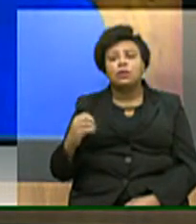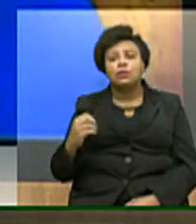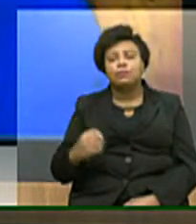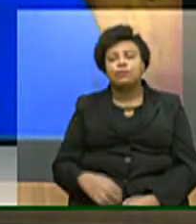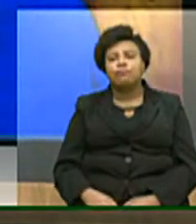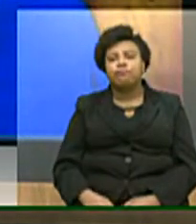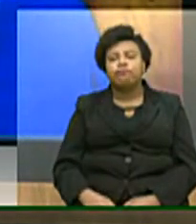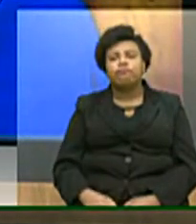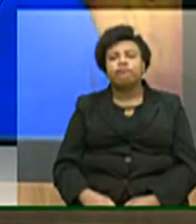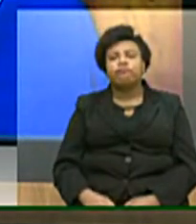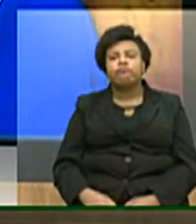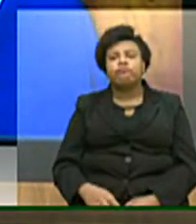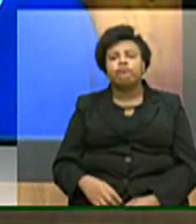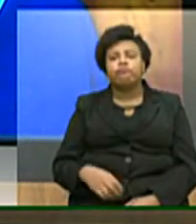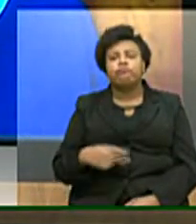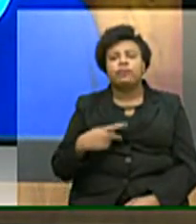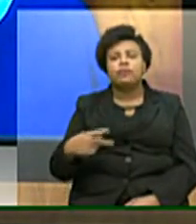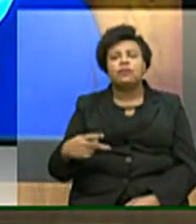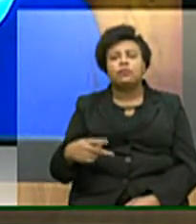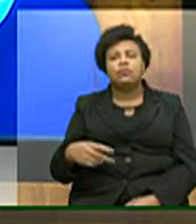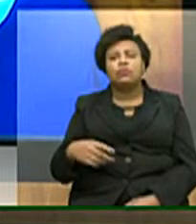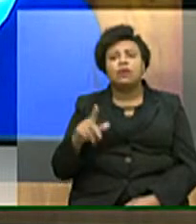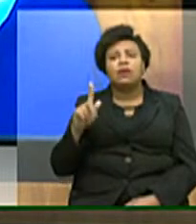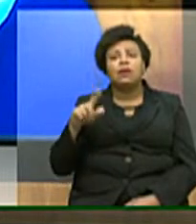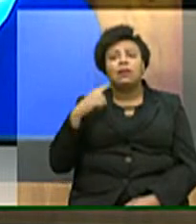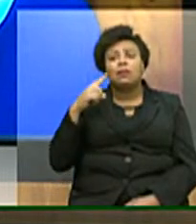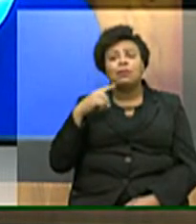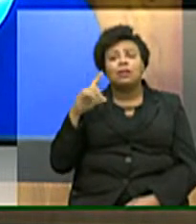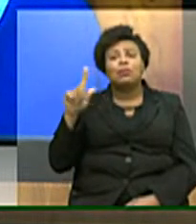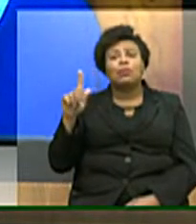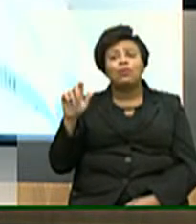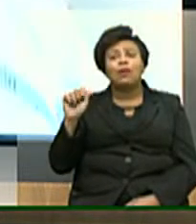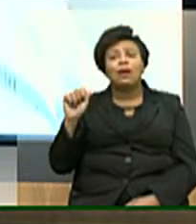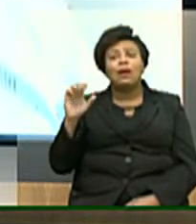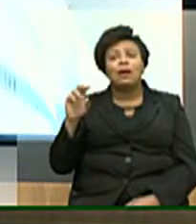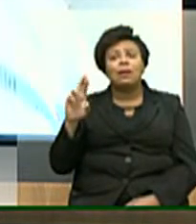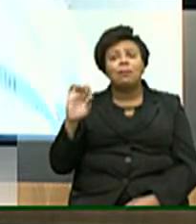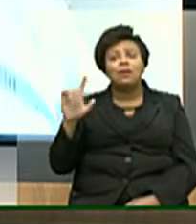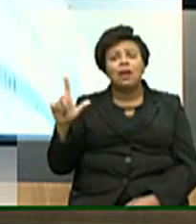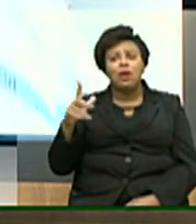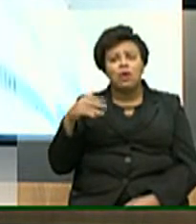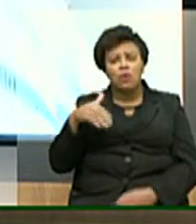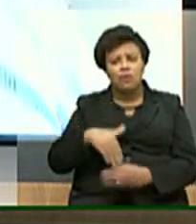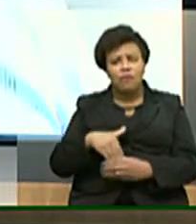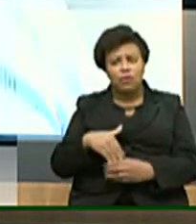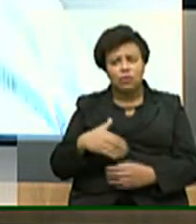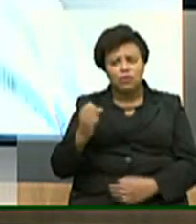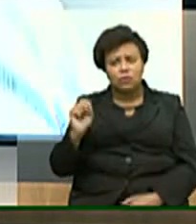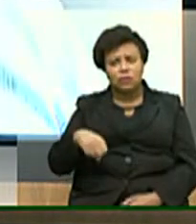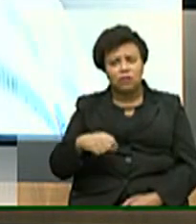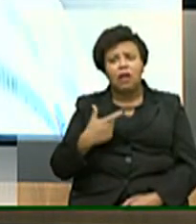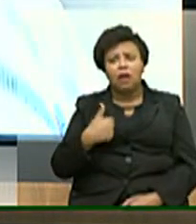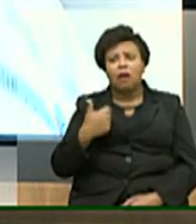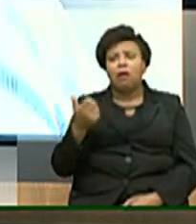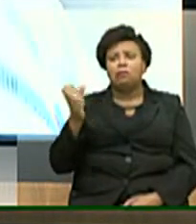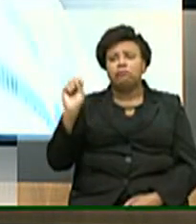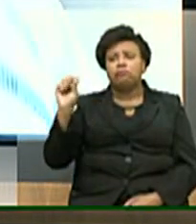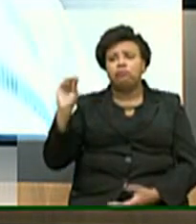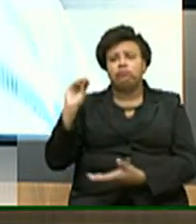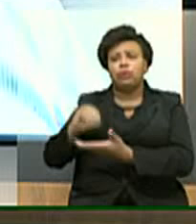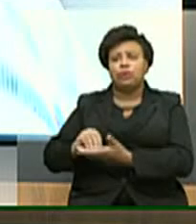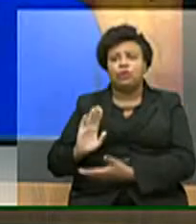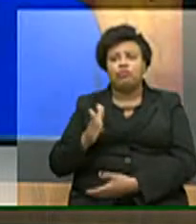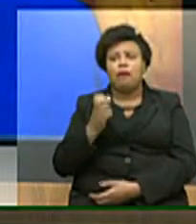Está. Presidente. Encerrado. Presidente Gabriel, só questionando se o meu voto foi computado. Sim, foi estar computado, deputado